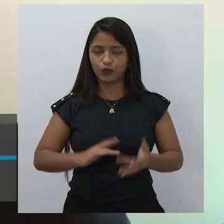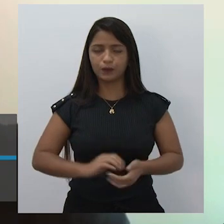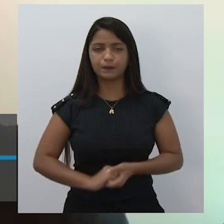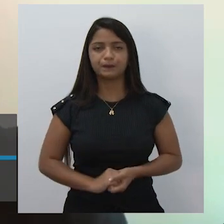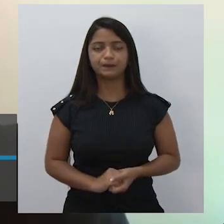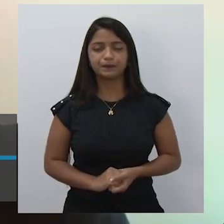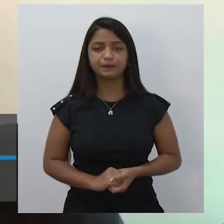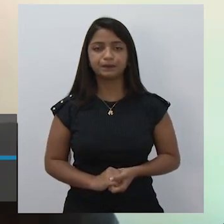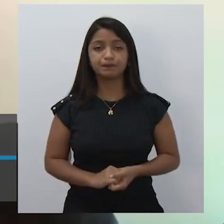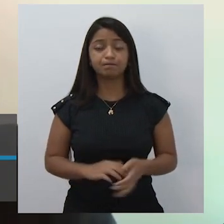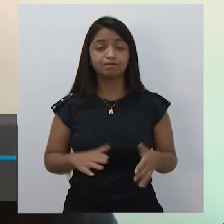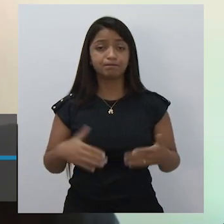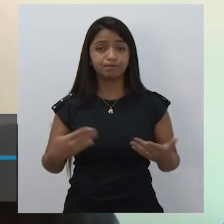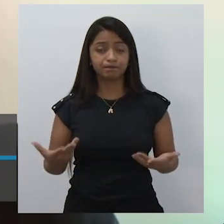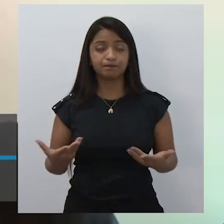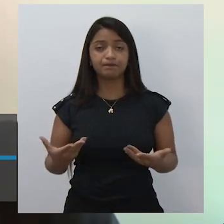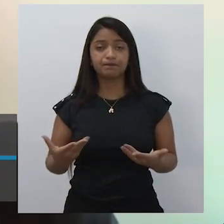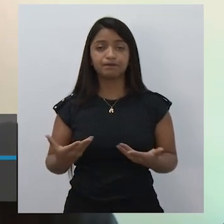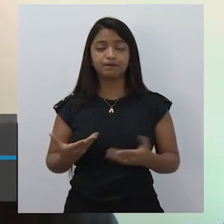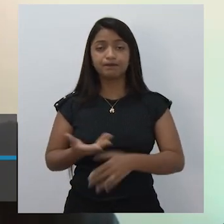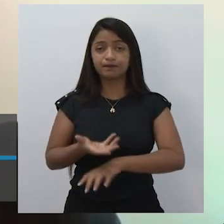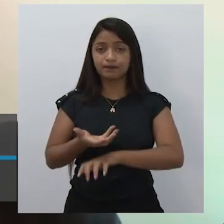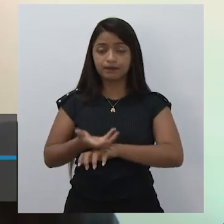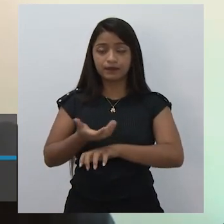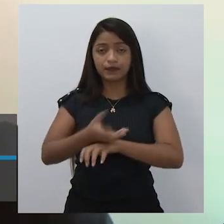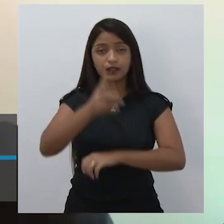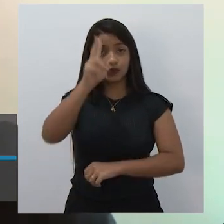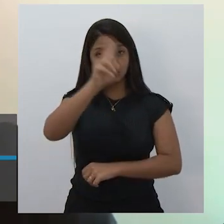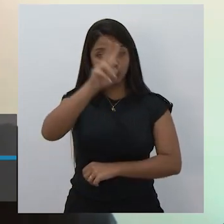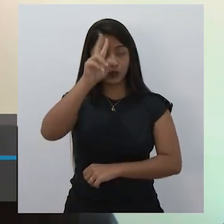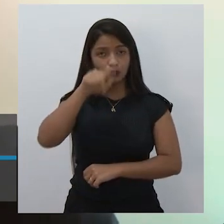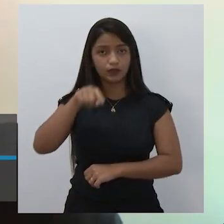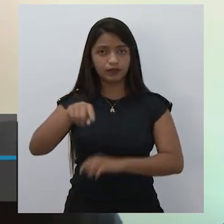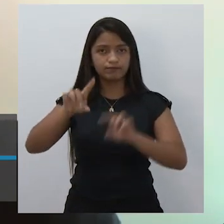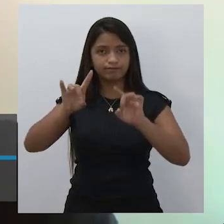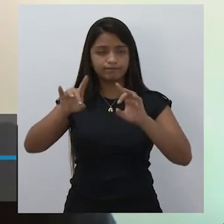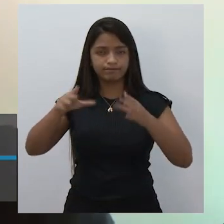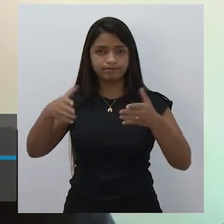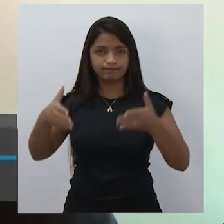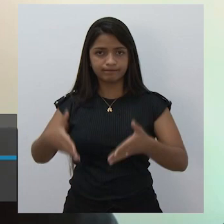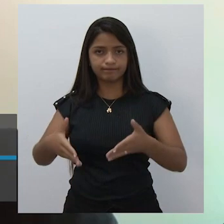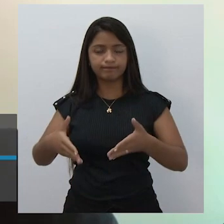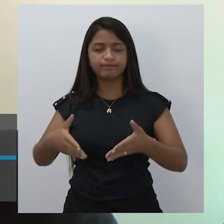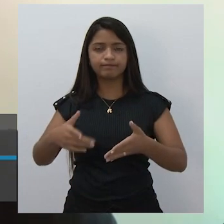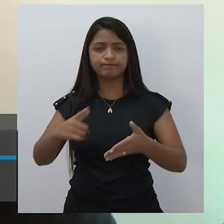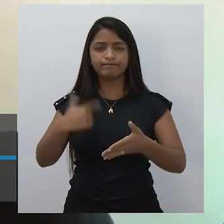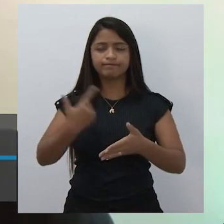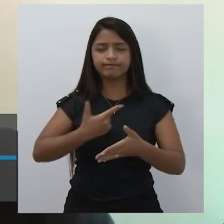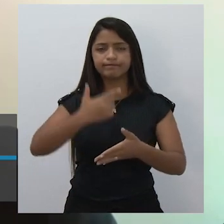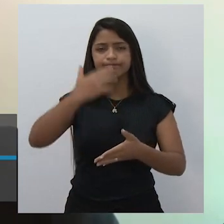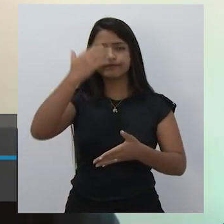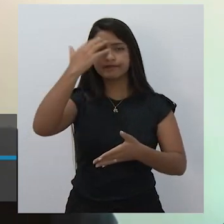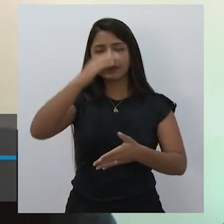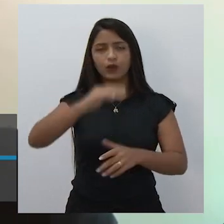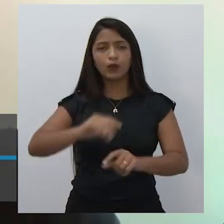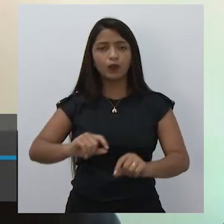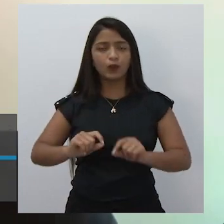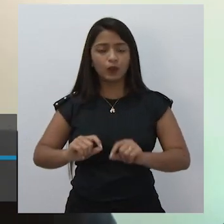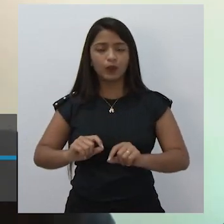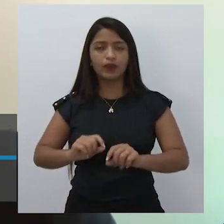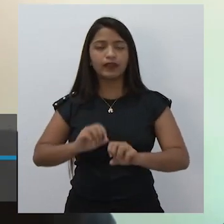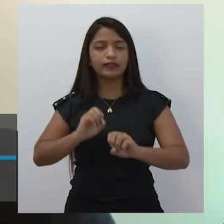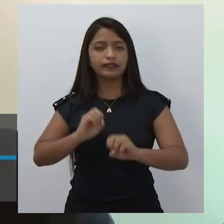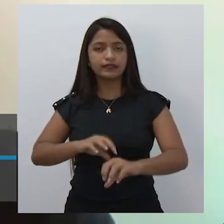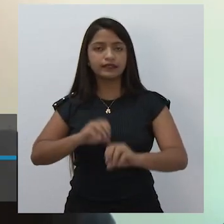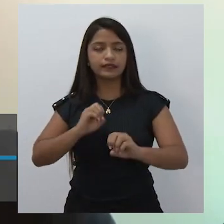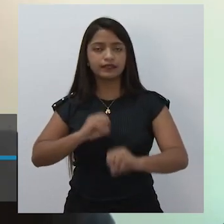sobre o componente curricular de história, a gente entende que esse ensino ele não deveria ficar aprisionado